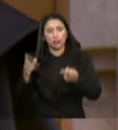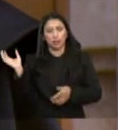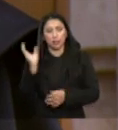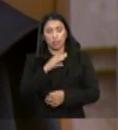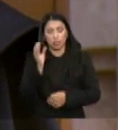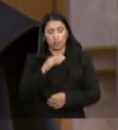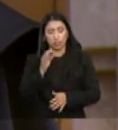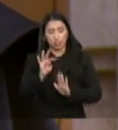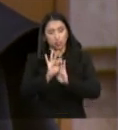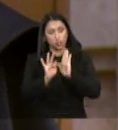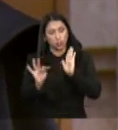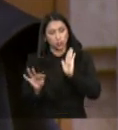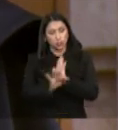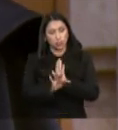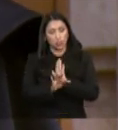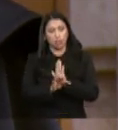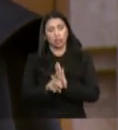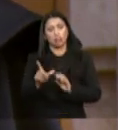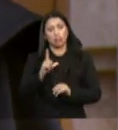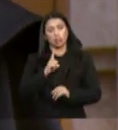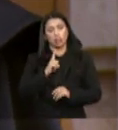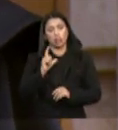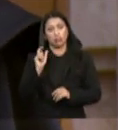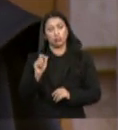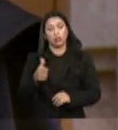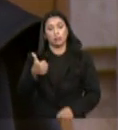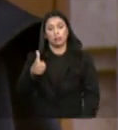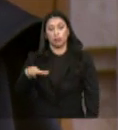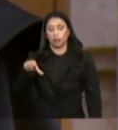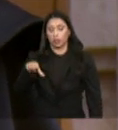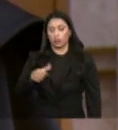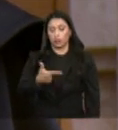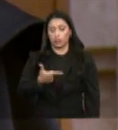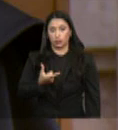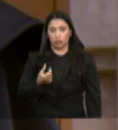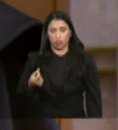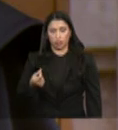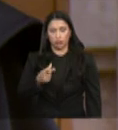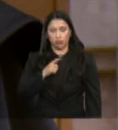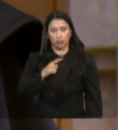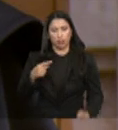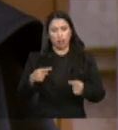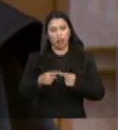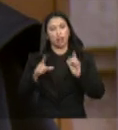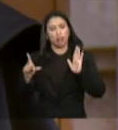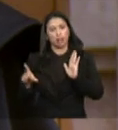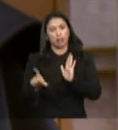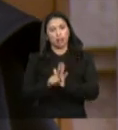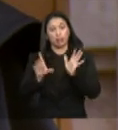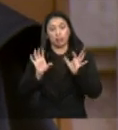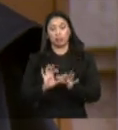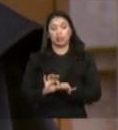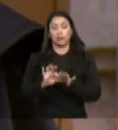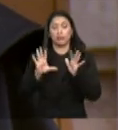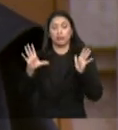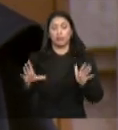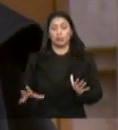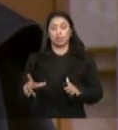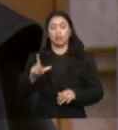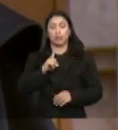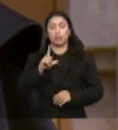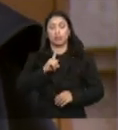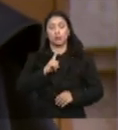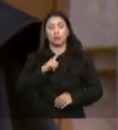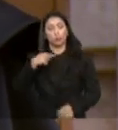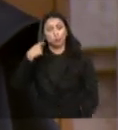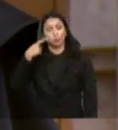mencionado aos bacharéis de 1920 legalidade Liberdade são as tábuas da vocação